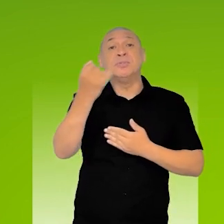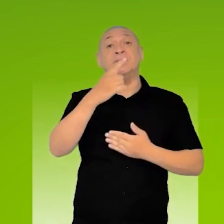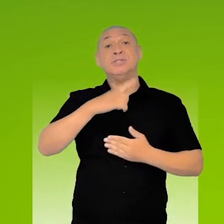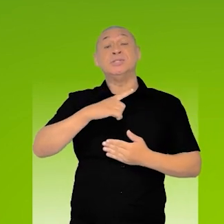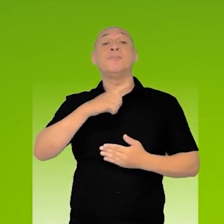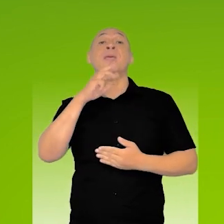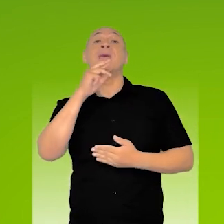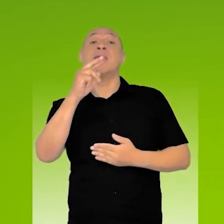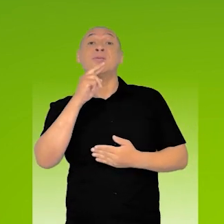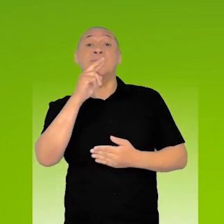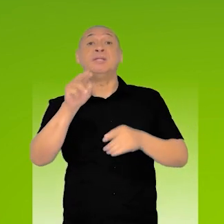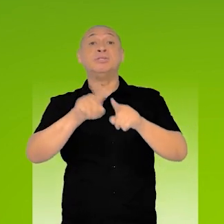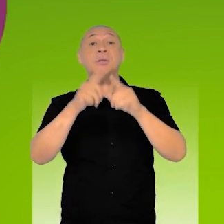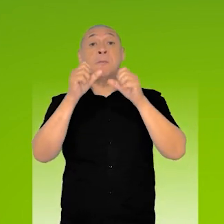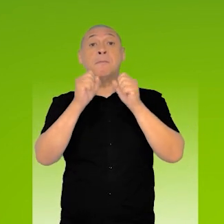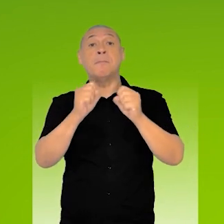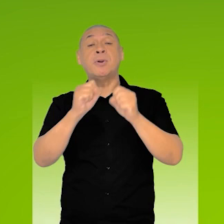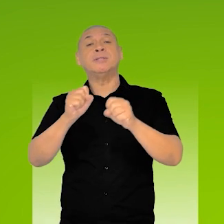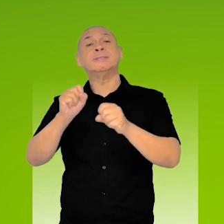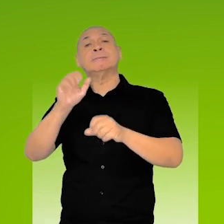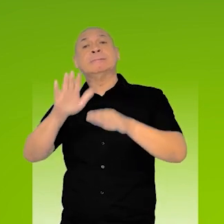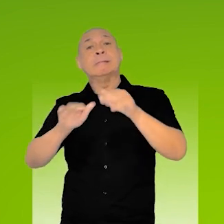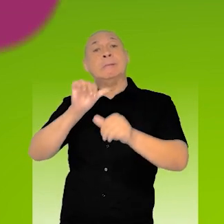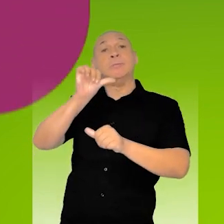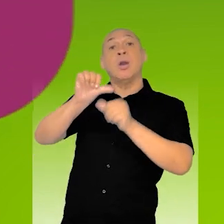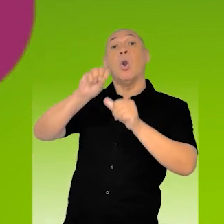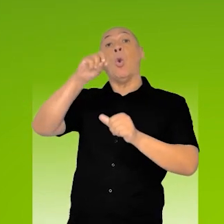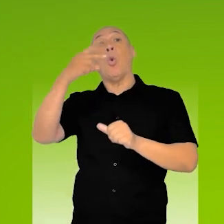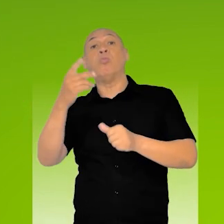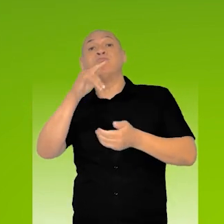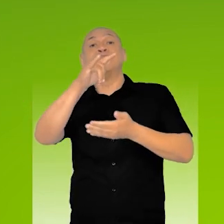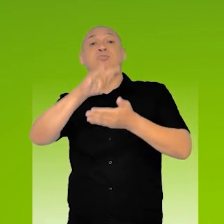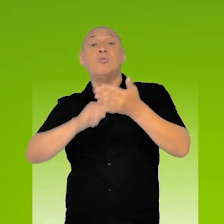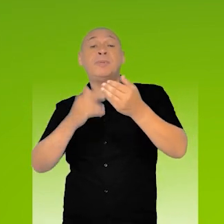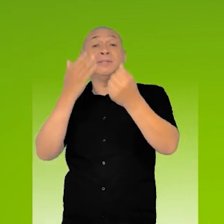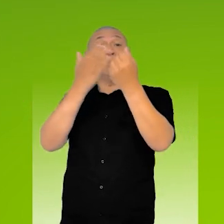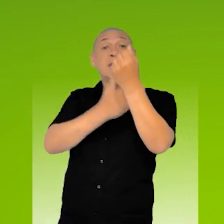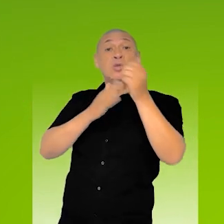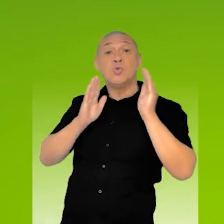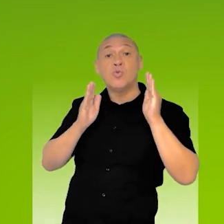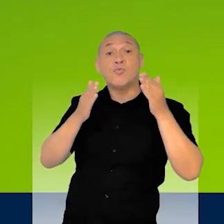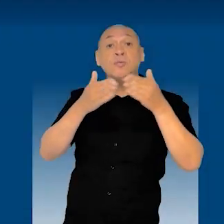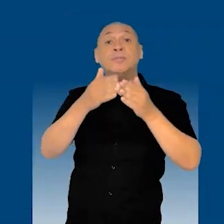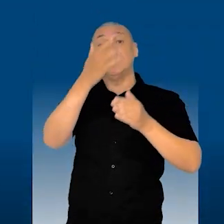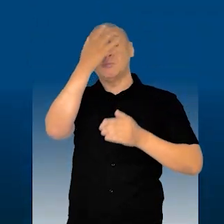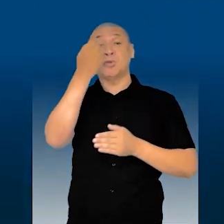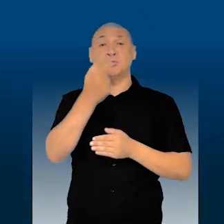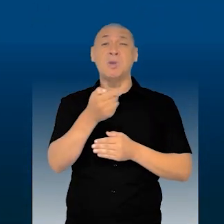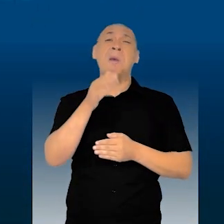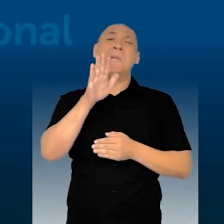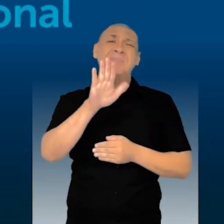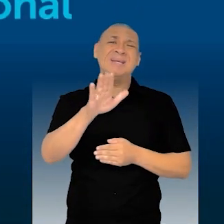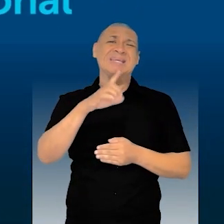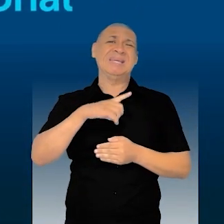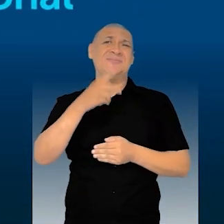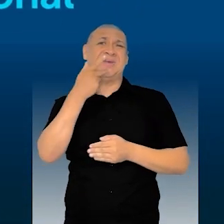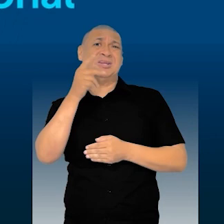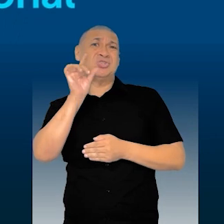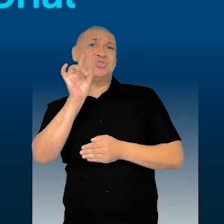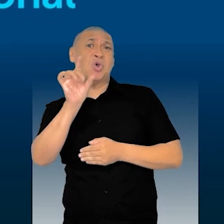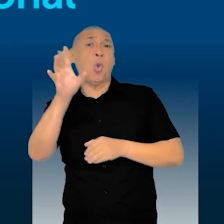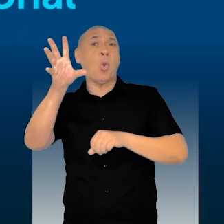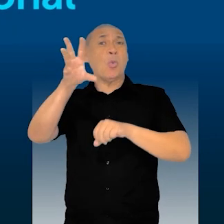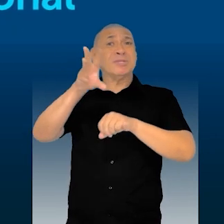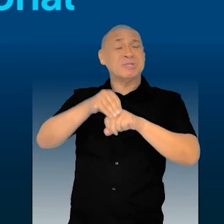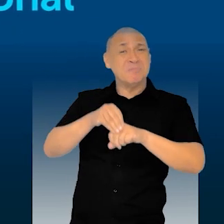na obtenção de resultados e que podem ser vulneráveis, pouco documentados e concentrados em poucas pessoas. Mas isso não quer dizer que